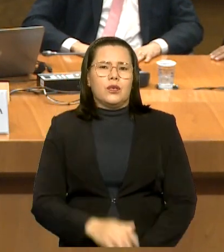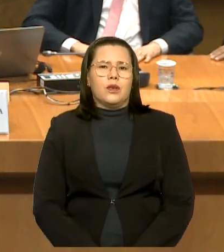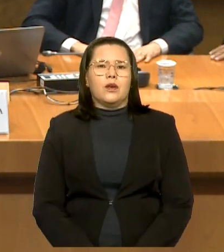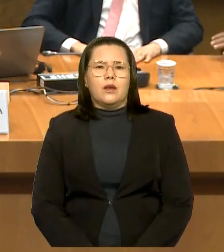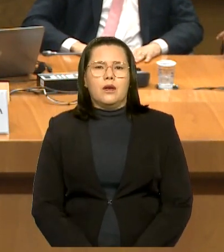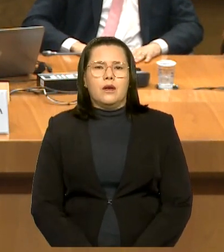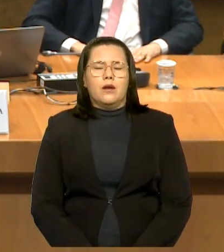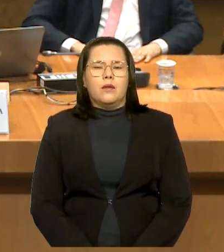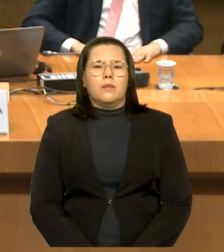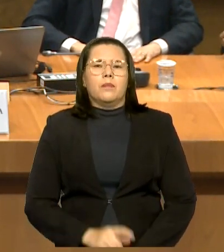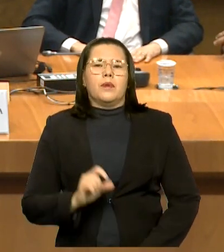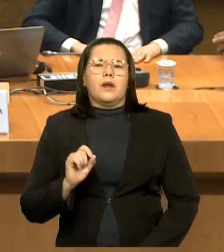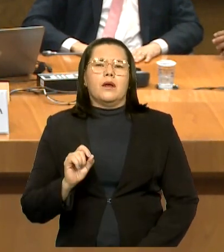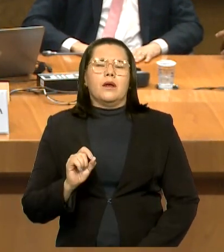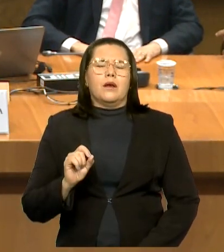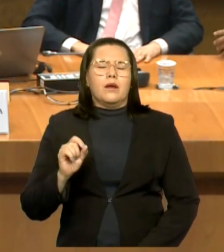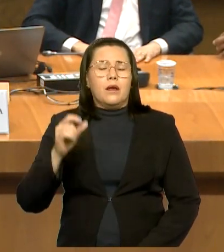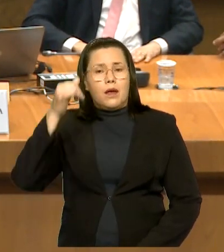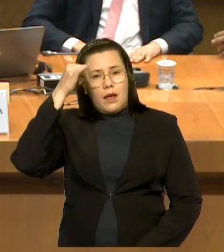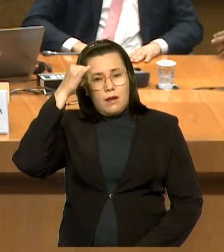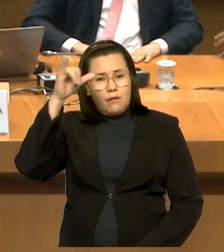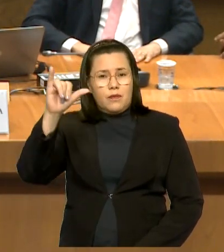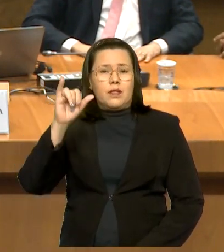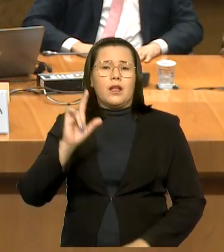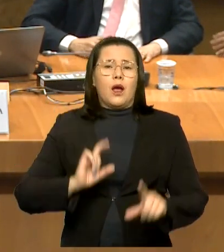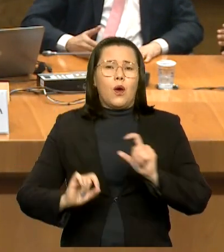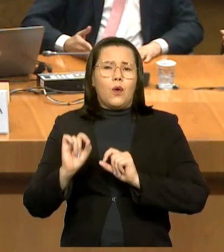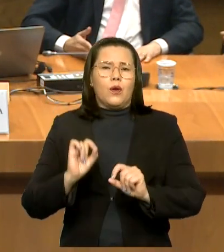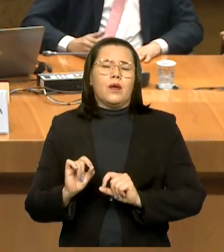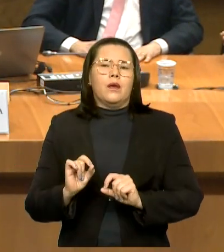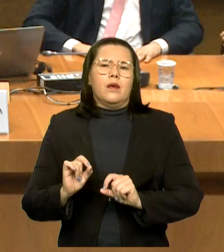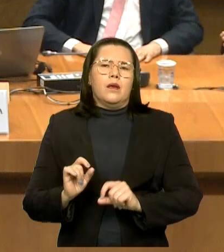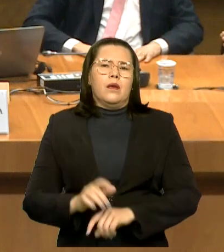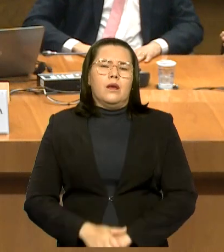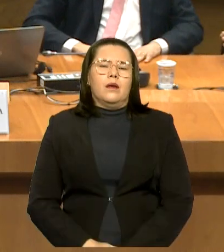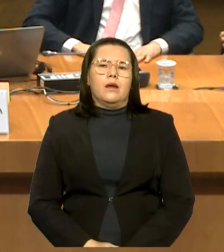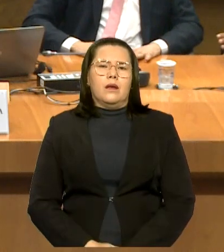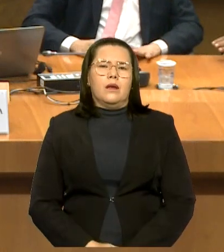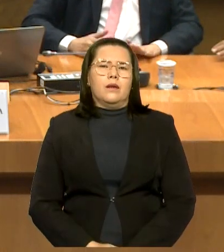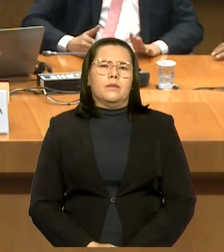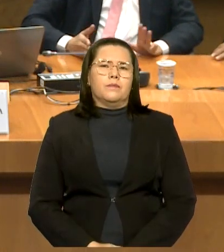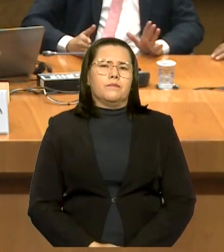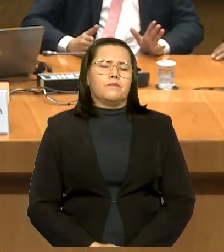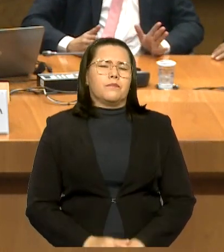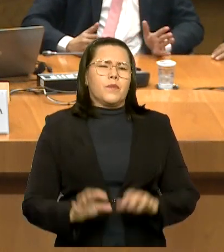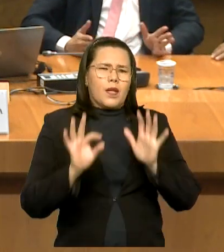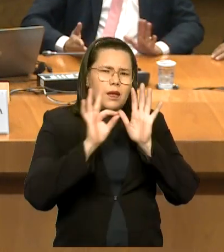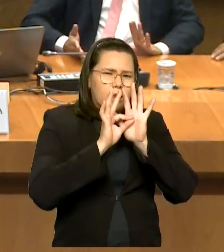Uso Excessivo das Redes Sociais e da Outras Providências.